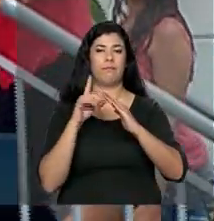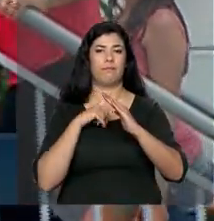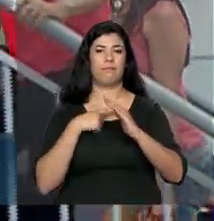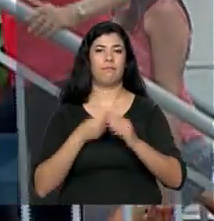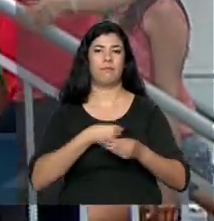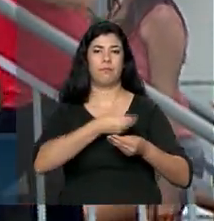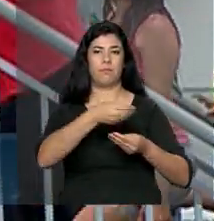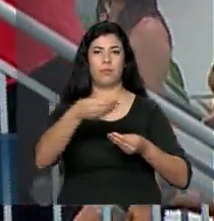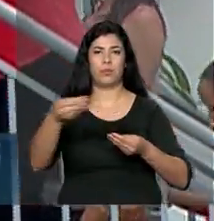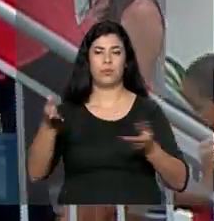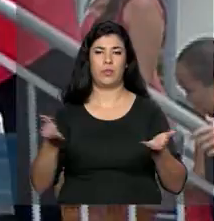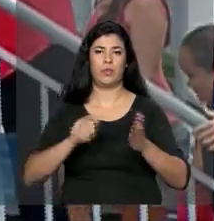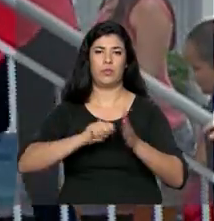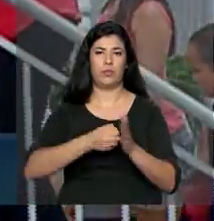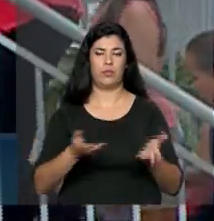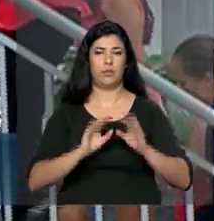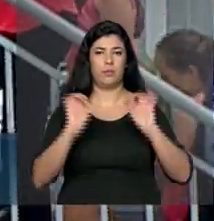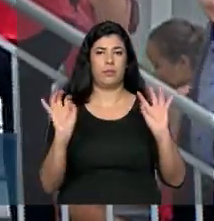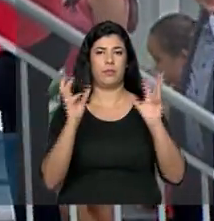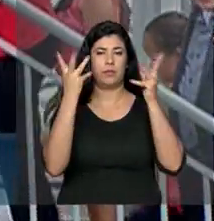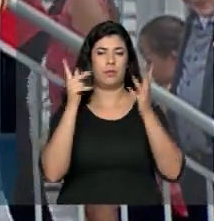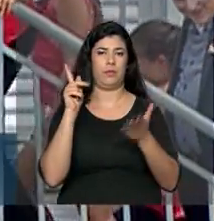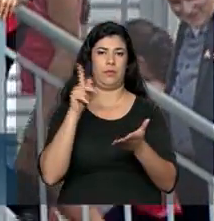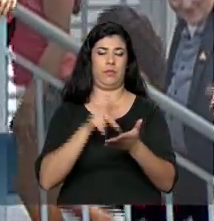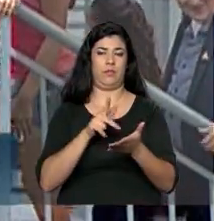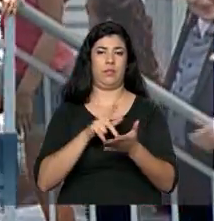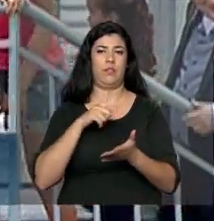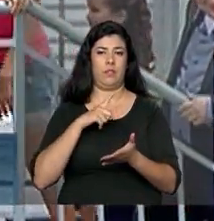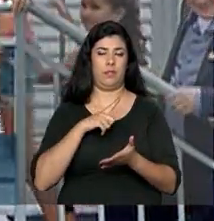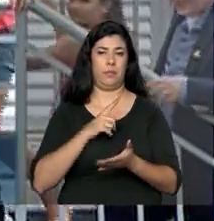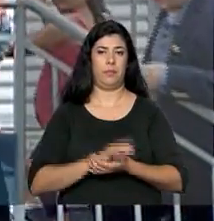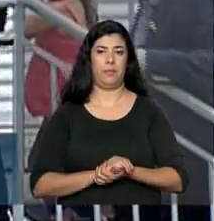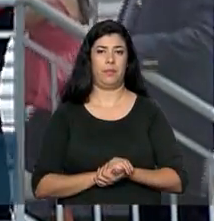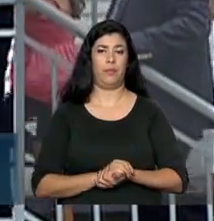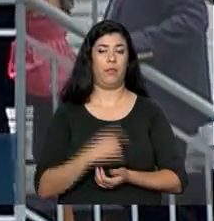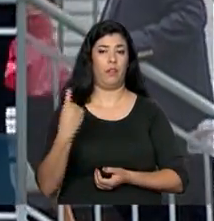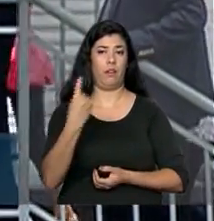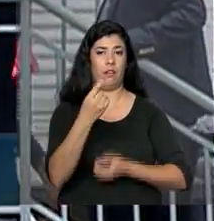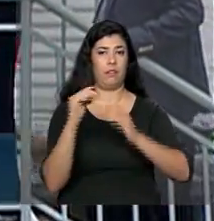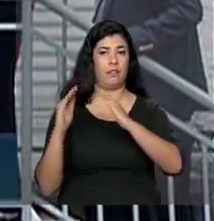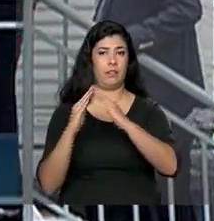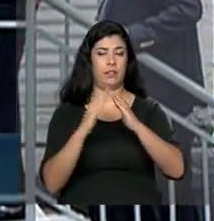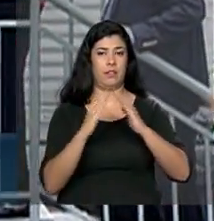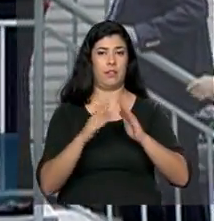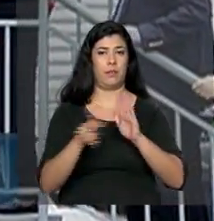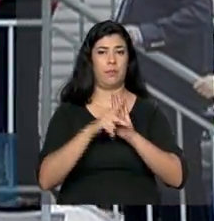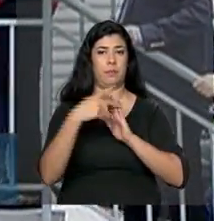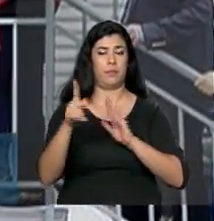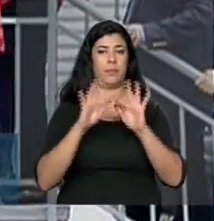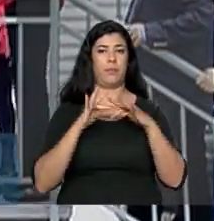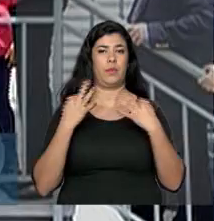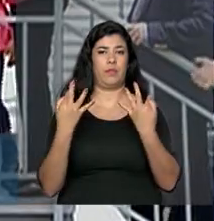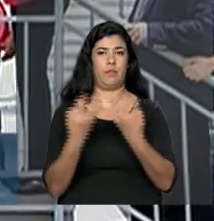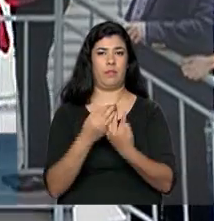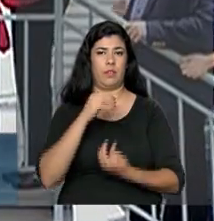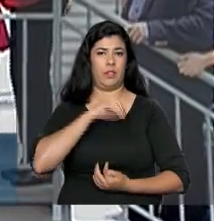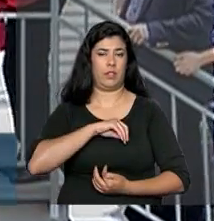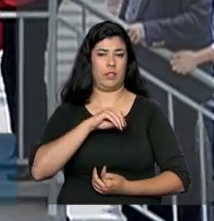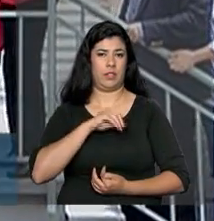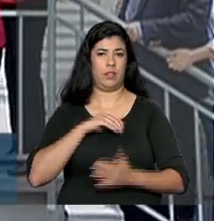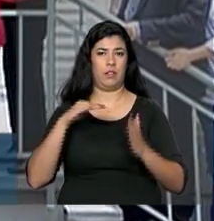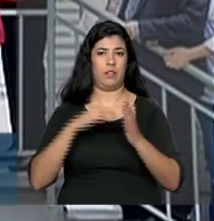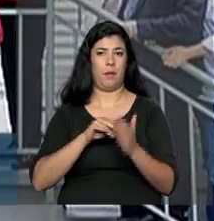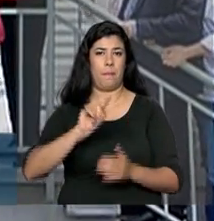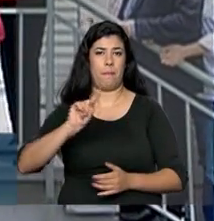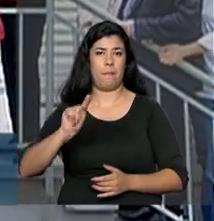distribuídas Logo mais na cerimônia oficial as unidades habitacionais são destinadas A famílias com renda de